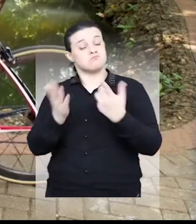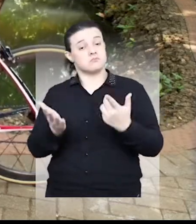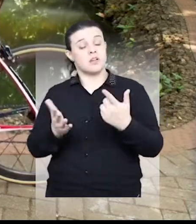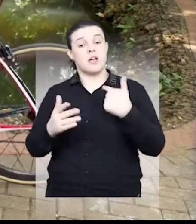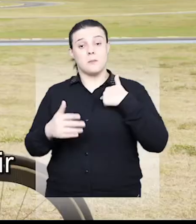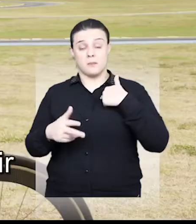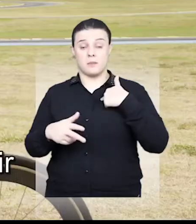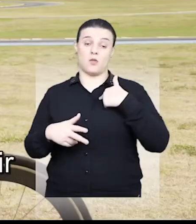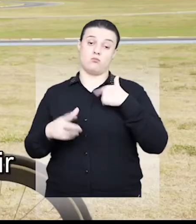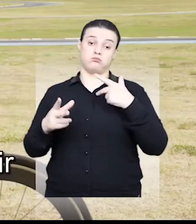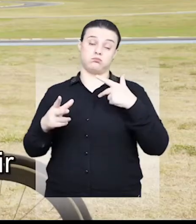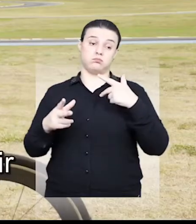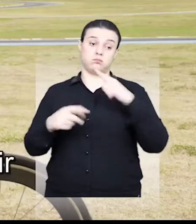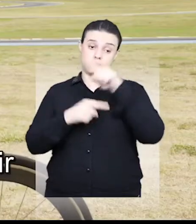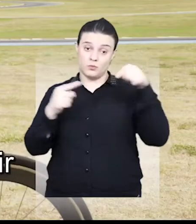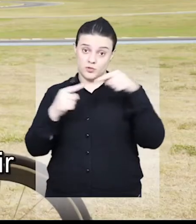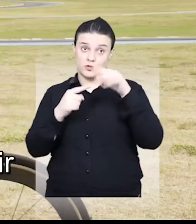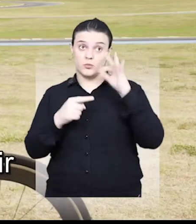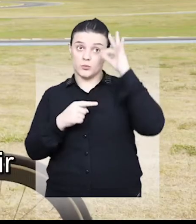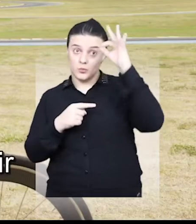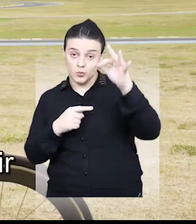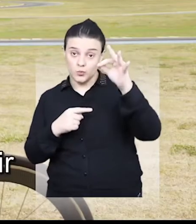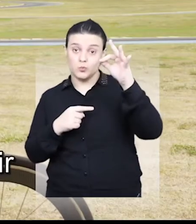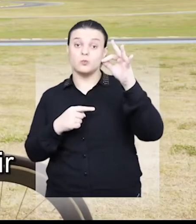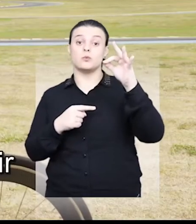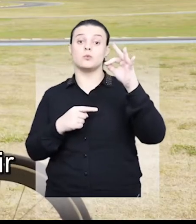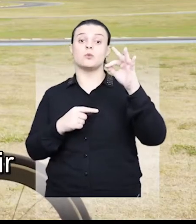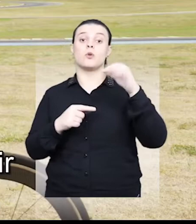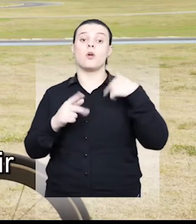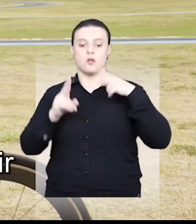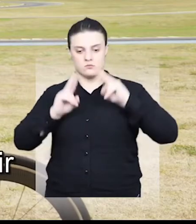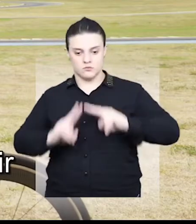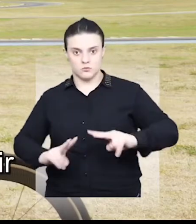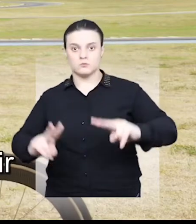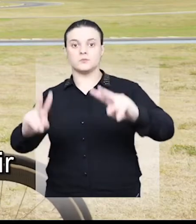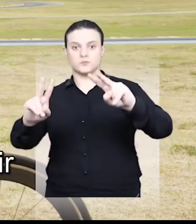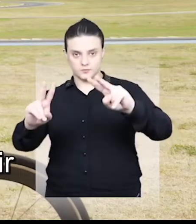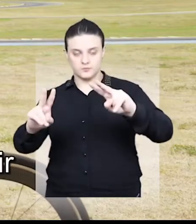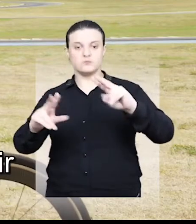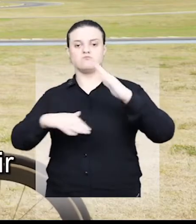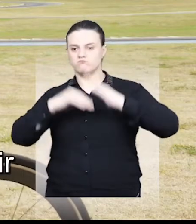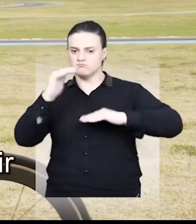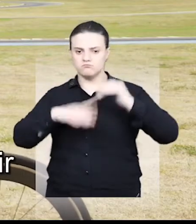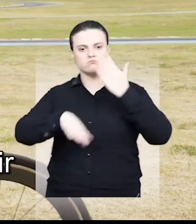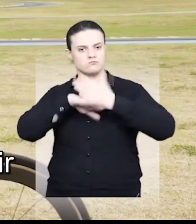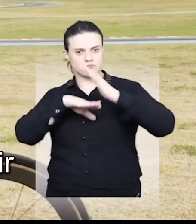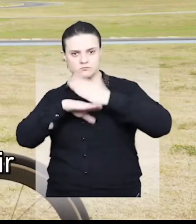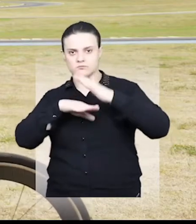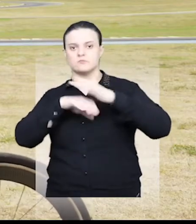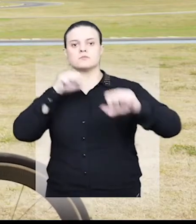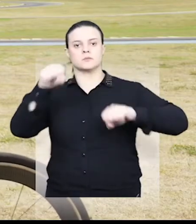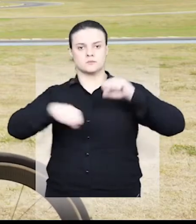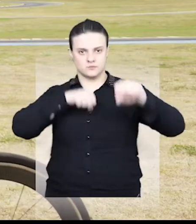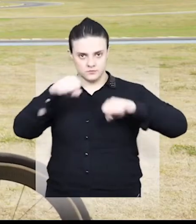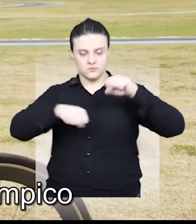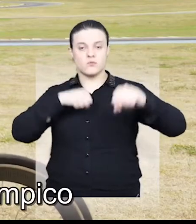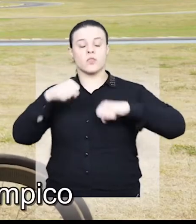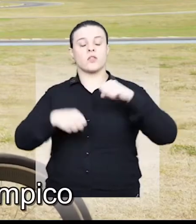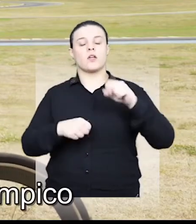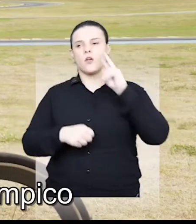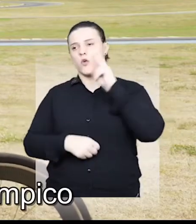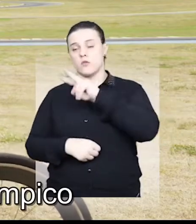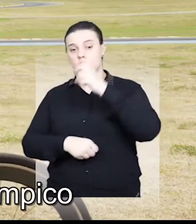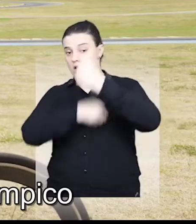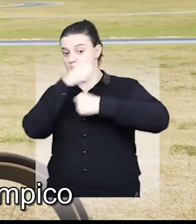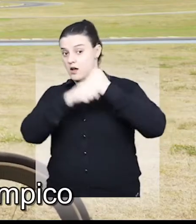assim. Os meus planos para o futuro é estar, né, seguindo em frente aí, praticando o ciclismo. Vitor, eu vejo